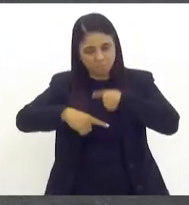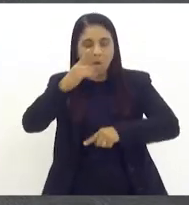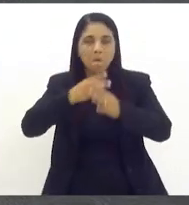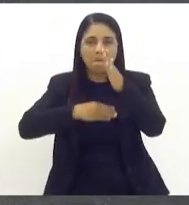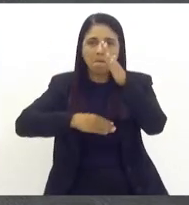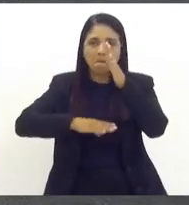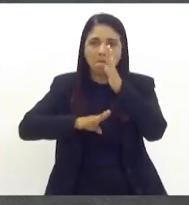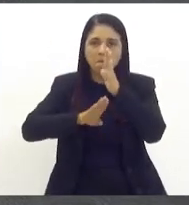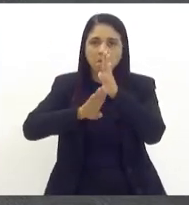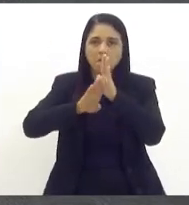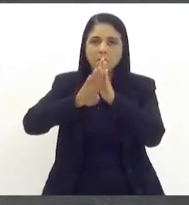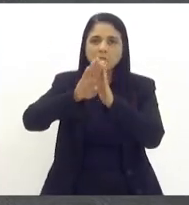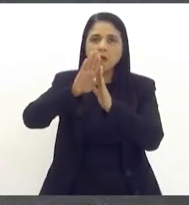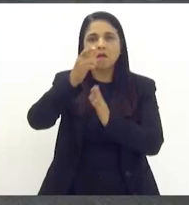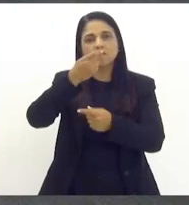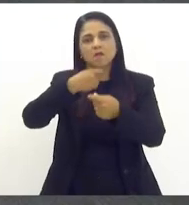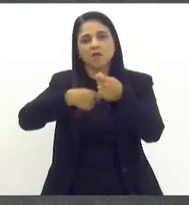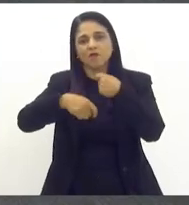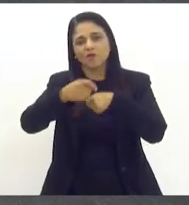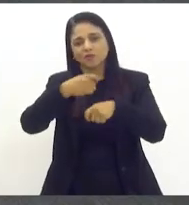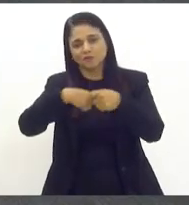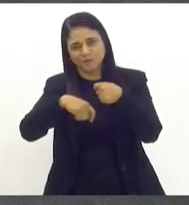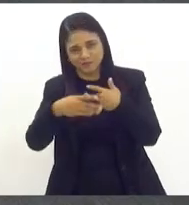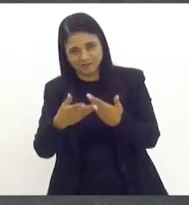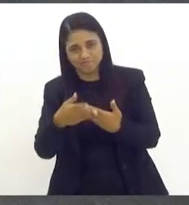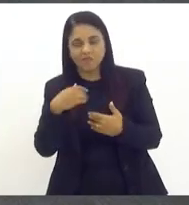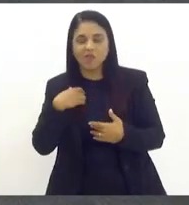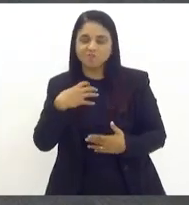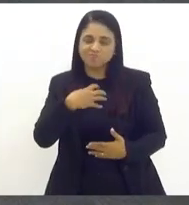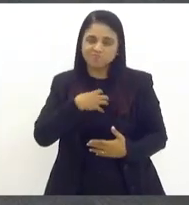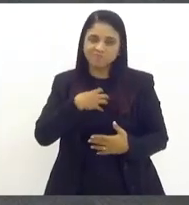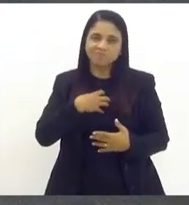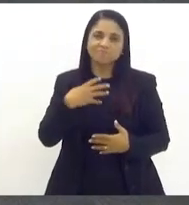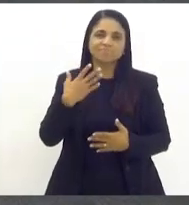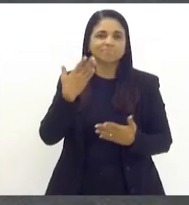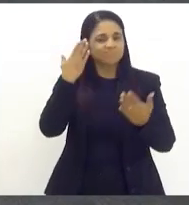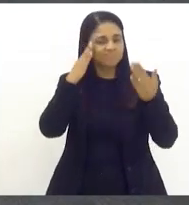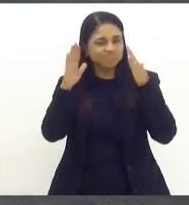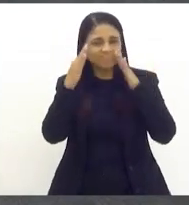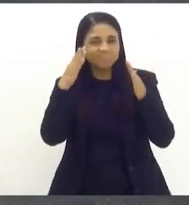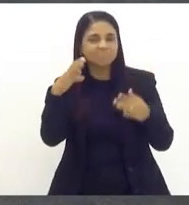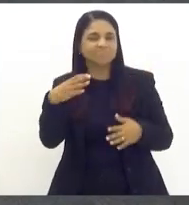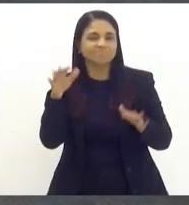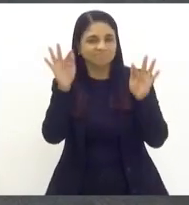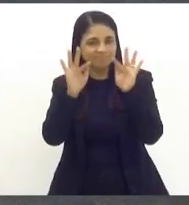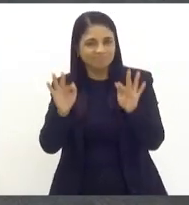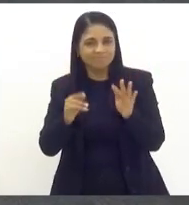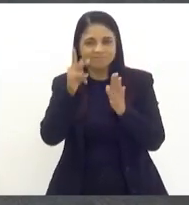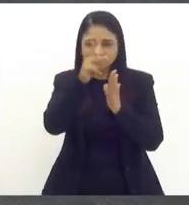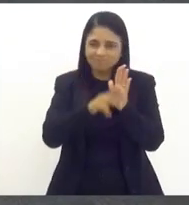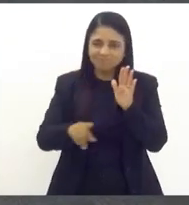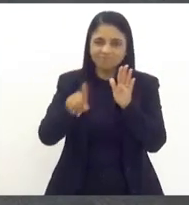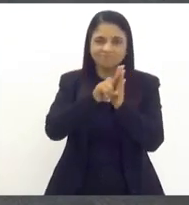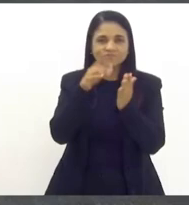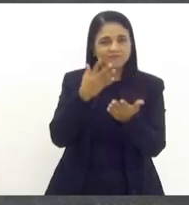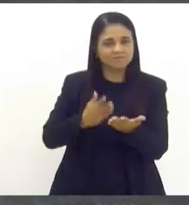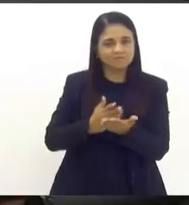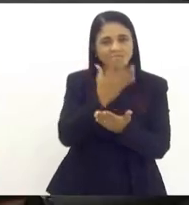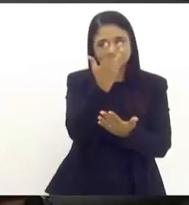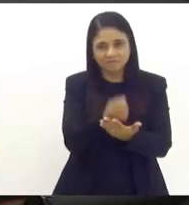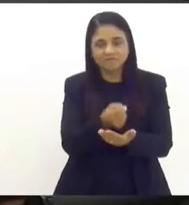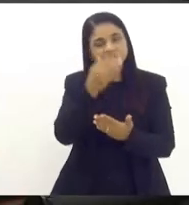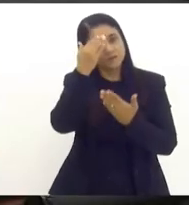cinema nacional Então eu fico muito contente daí está provando um projeto tão importante para o nosso cinema brasileiro Muito obrigado